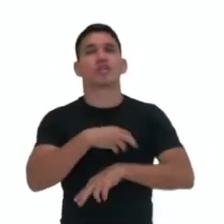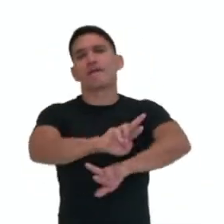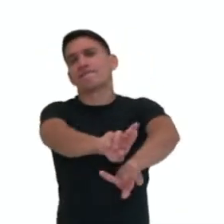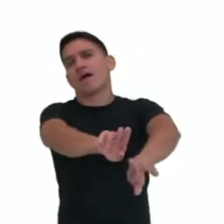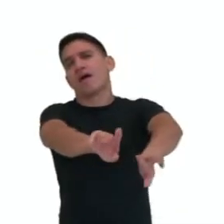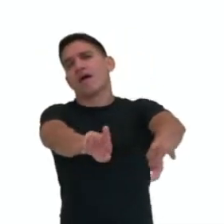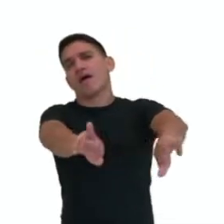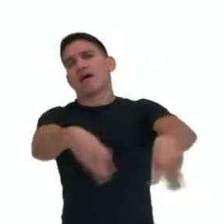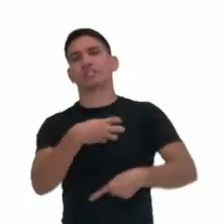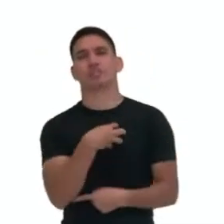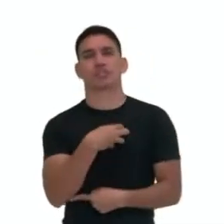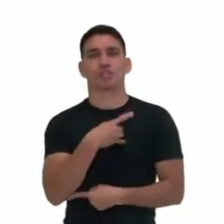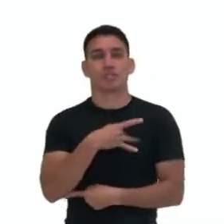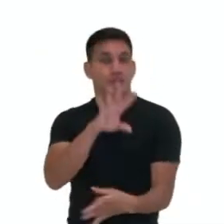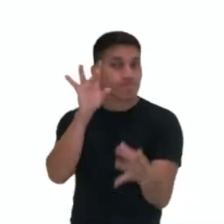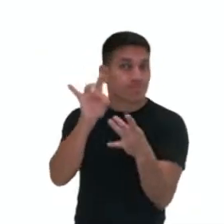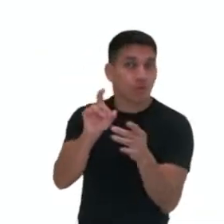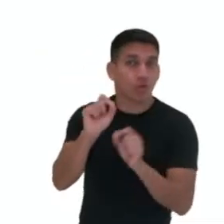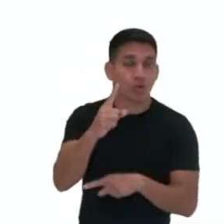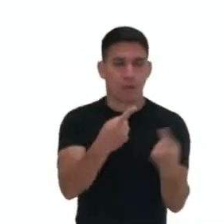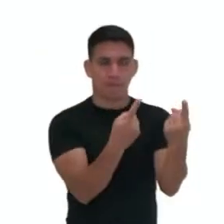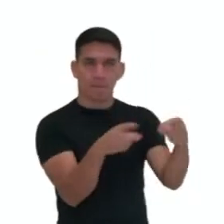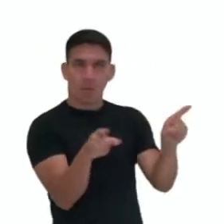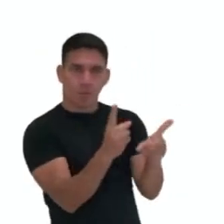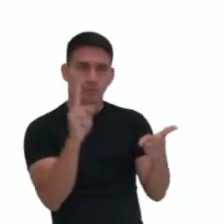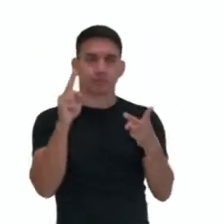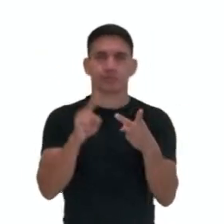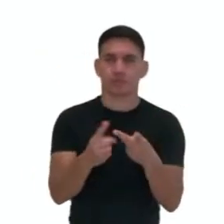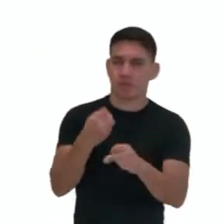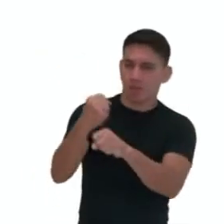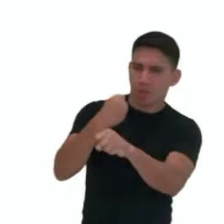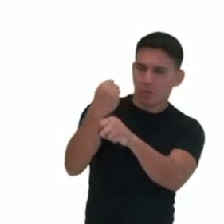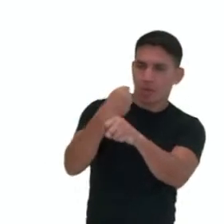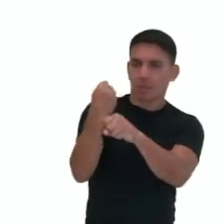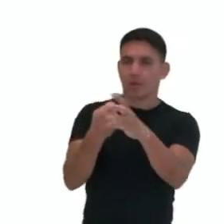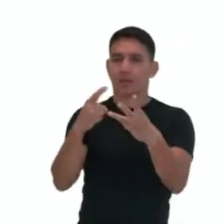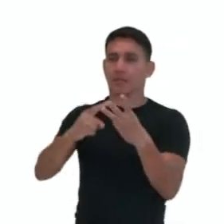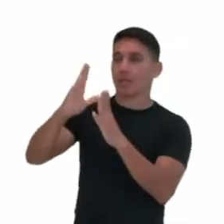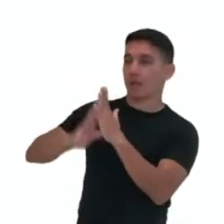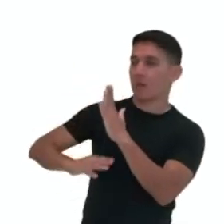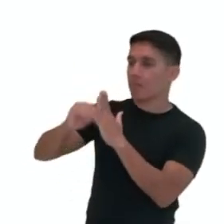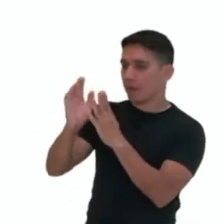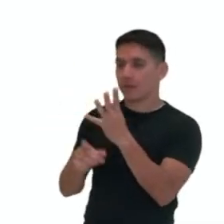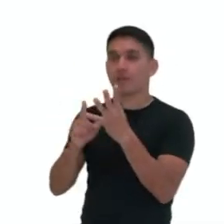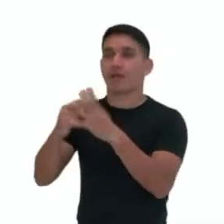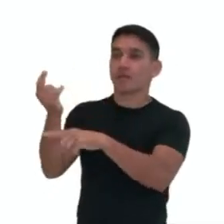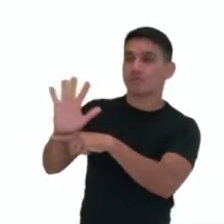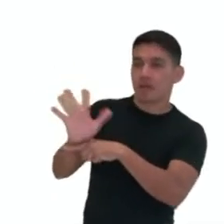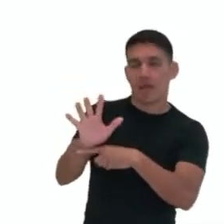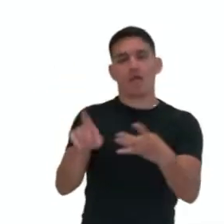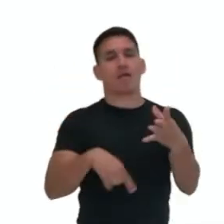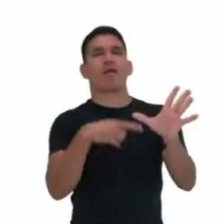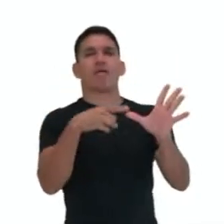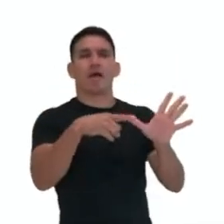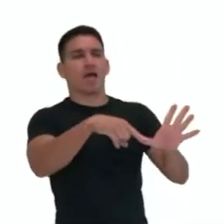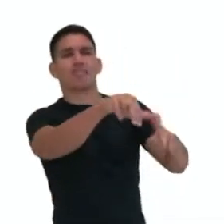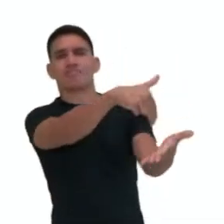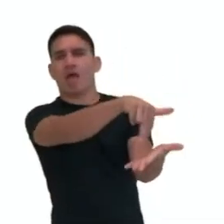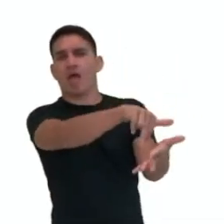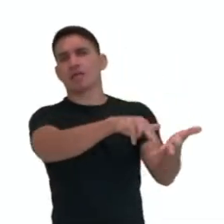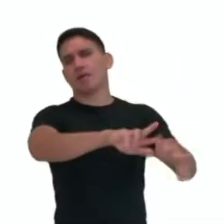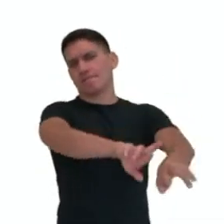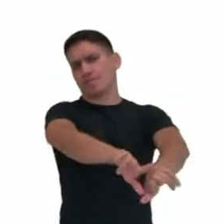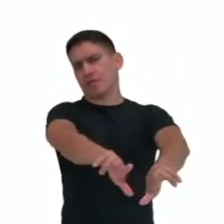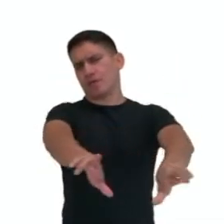várias formas, em especial na música, na escultura, na pintura, no cinema, na dança,